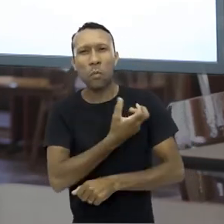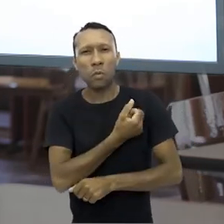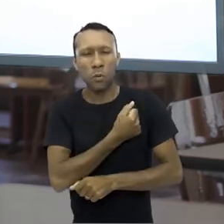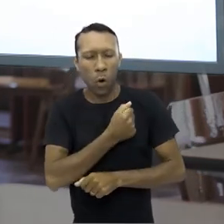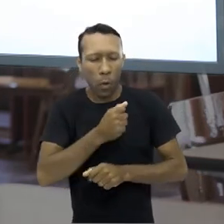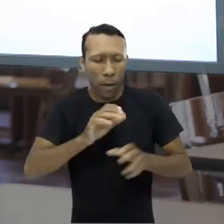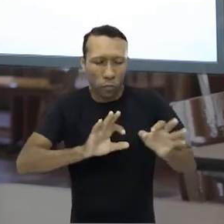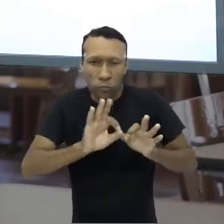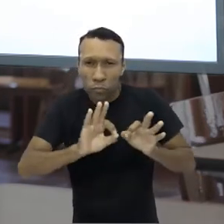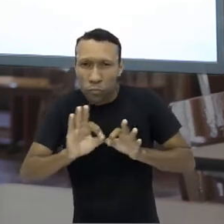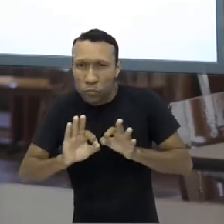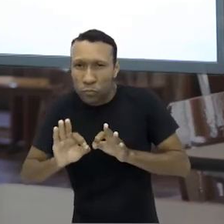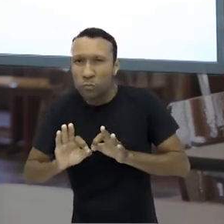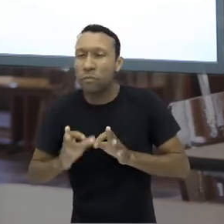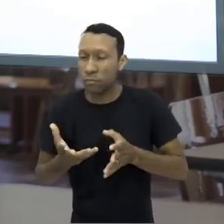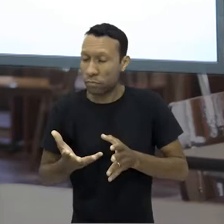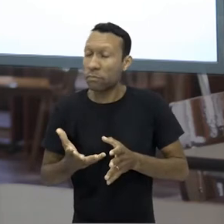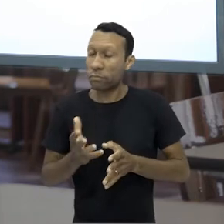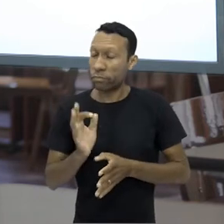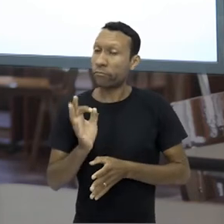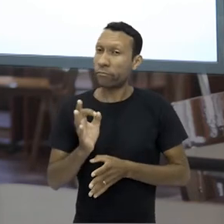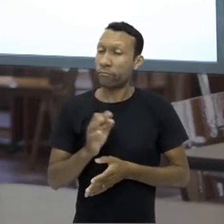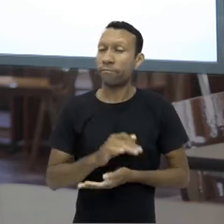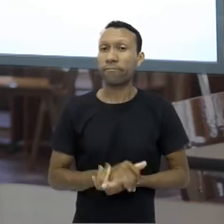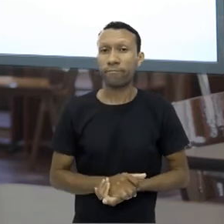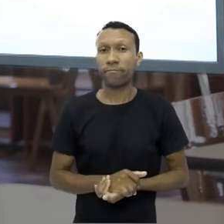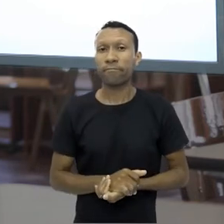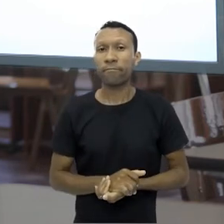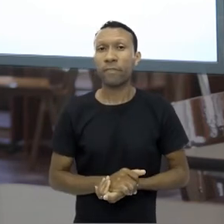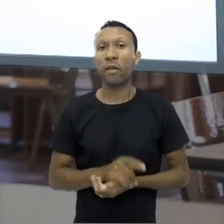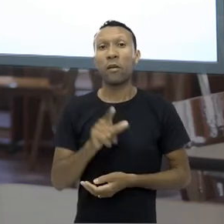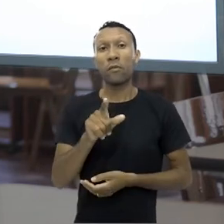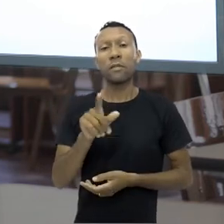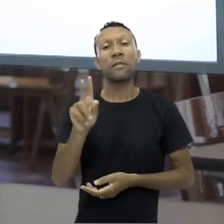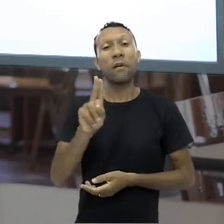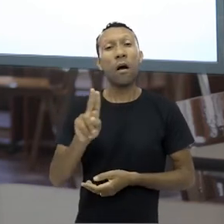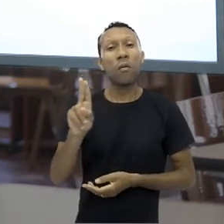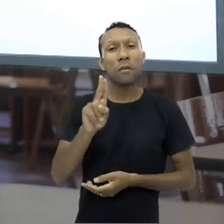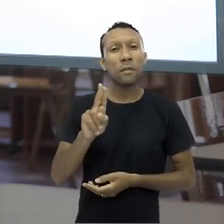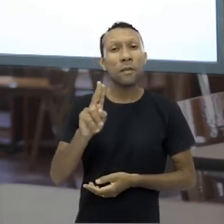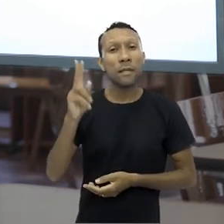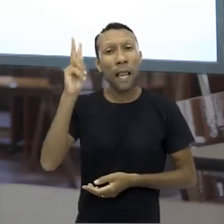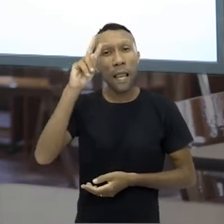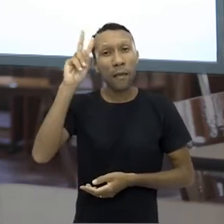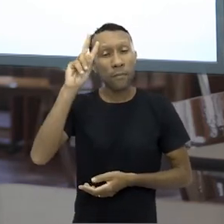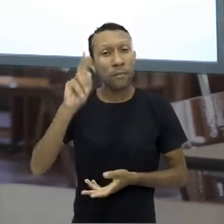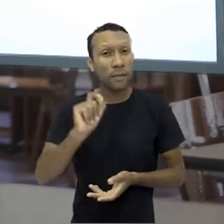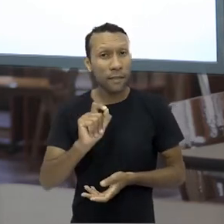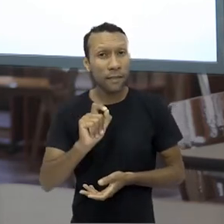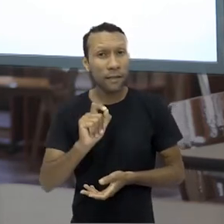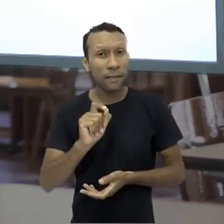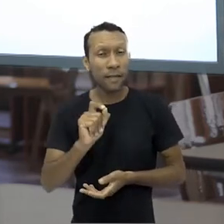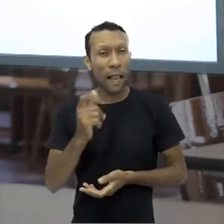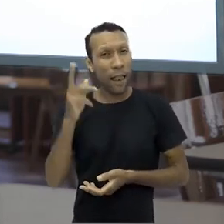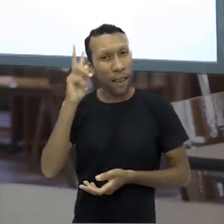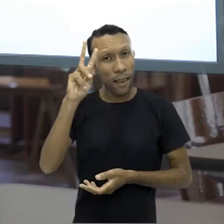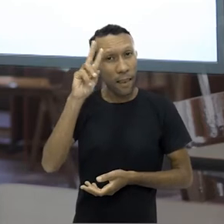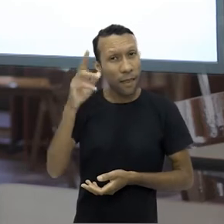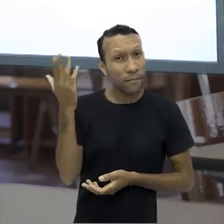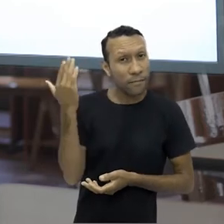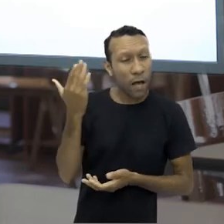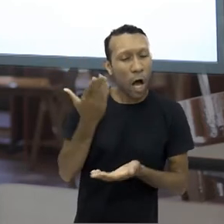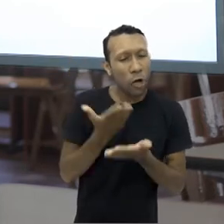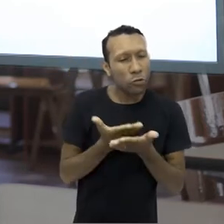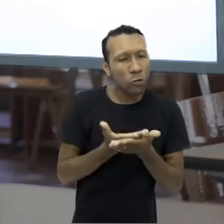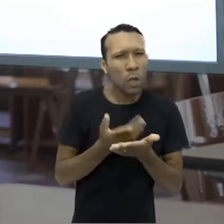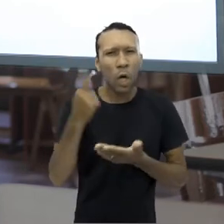medidas reais dessa minha casa, tá bom? Lembrando que vocês vão ter que usar aquele conceito de escala que a gente deu lá na primeira aula, tá bom? Então,